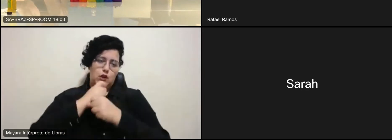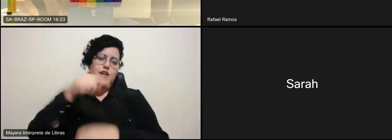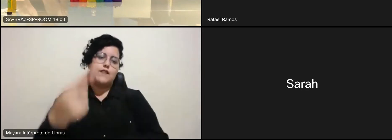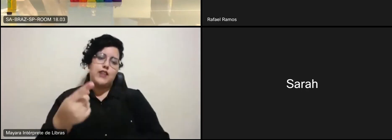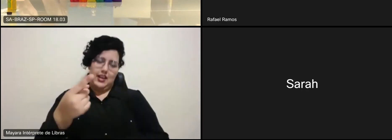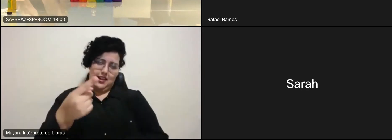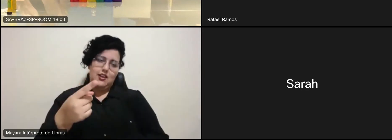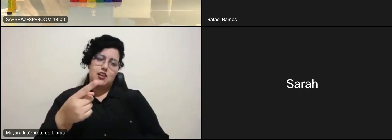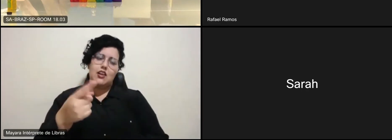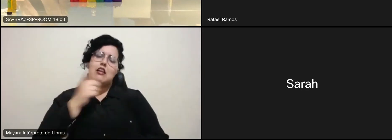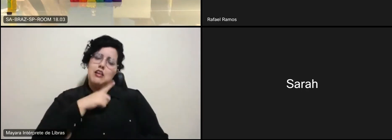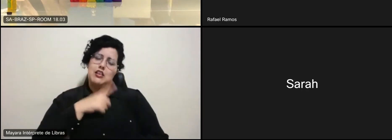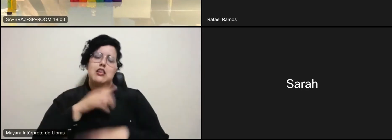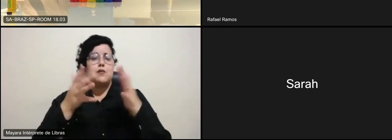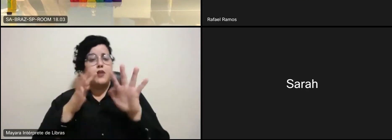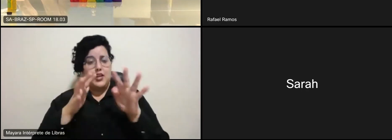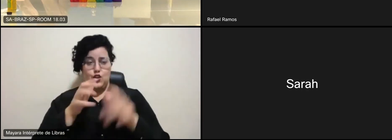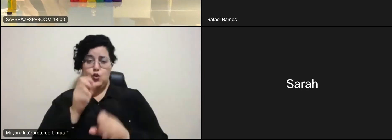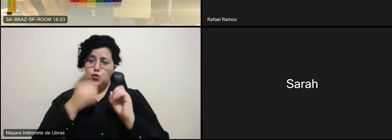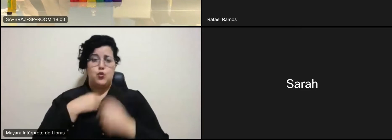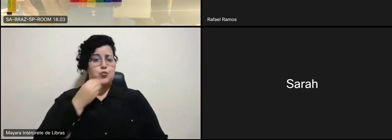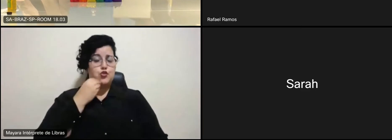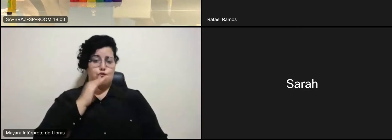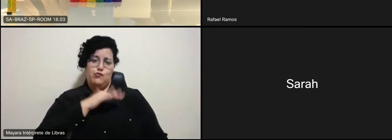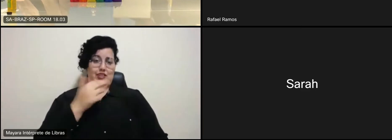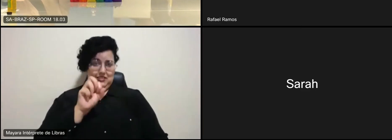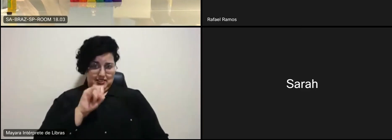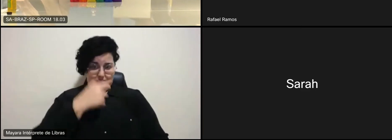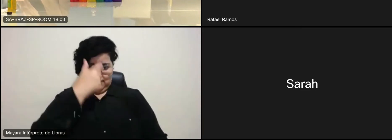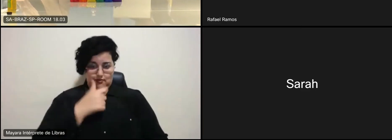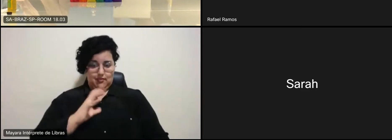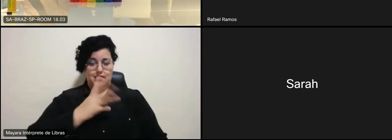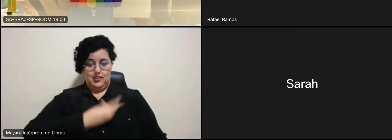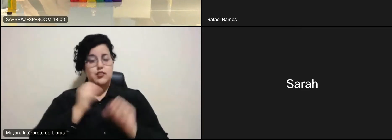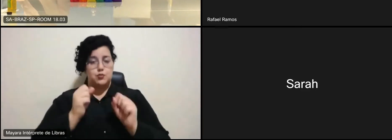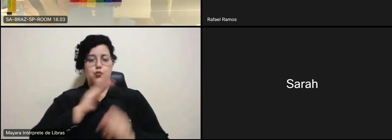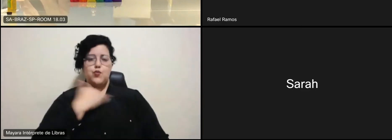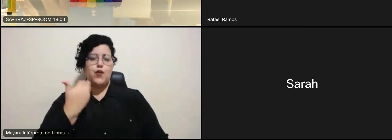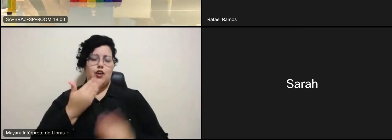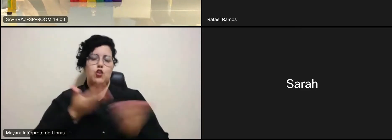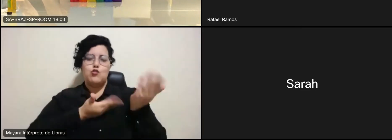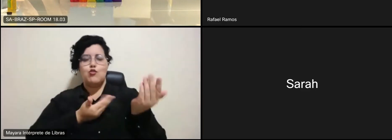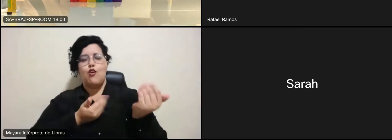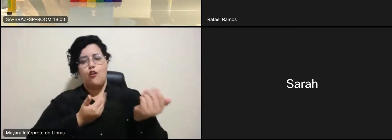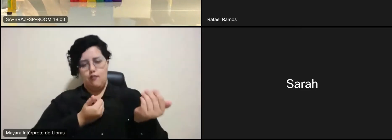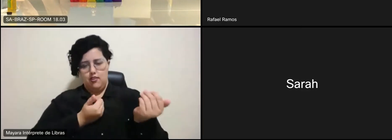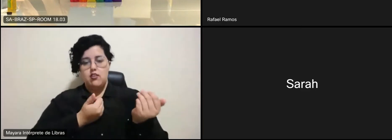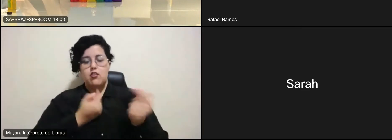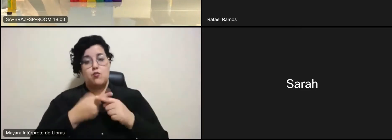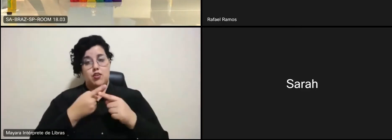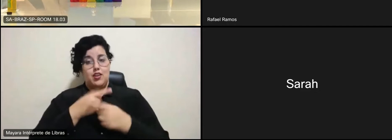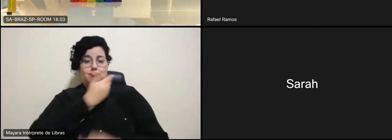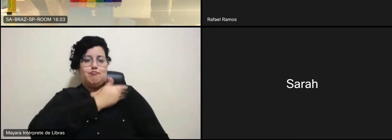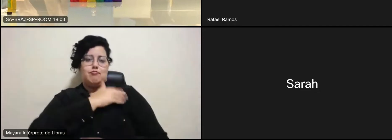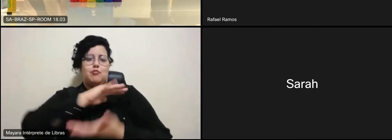média social, tendo meus últimos meses de vida só por eu ser uma pessoa trans, né? E aí, estou